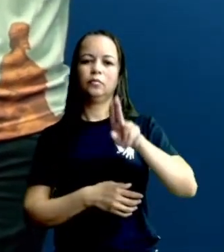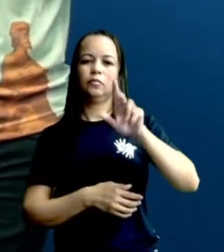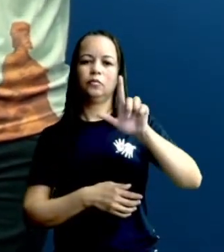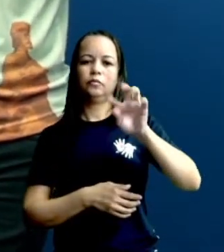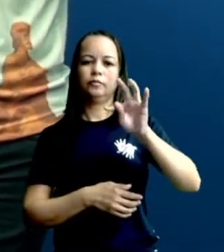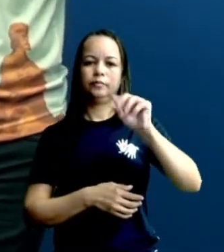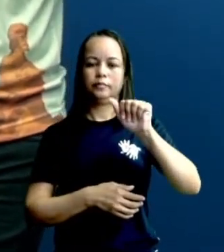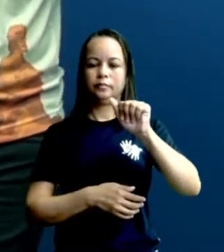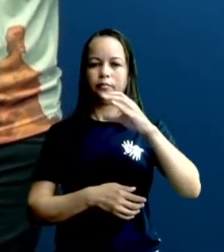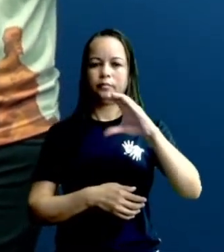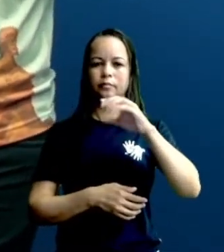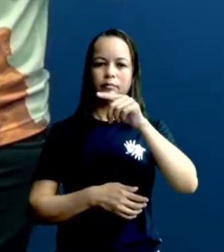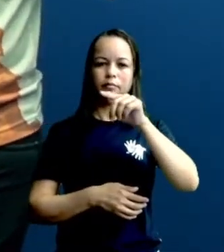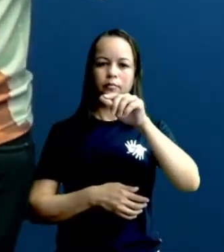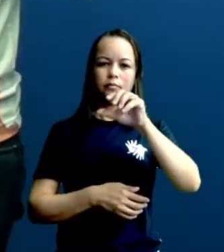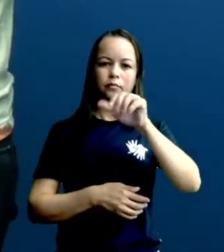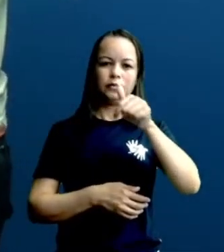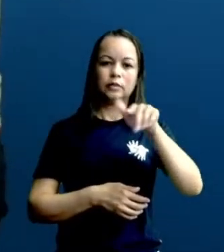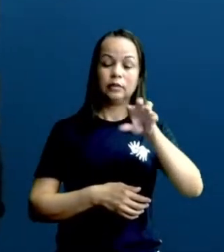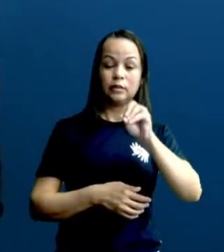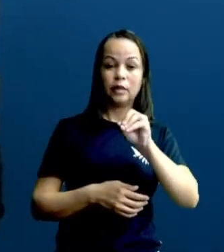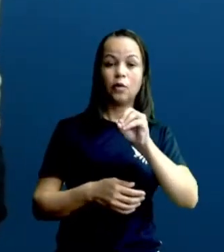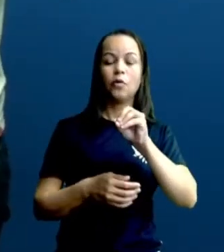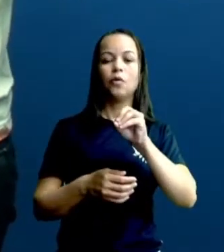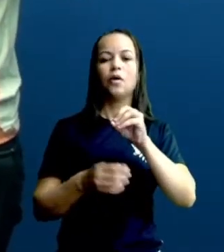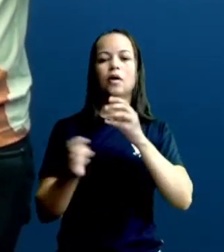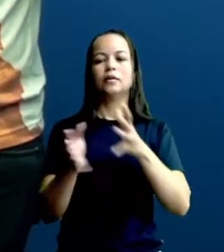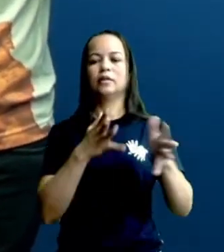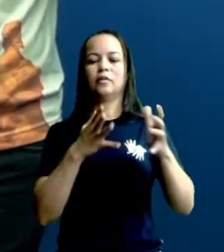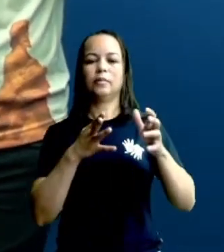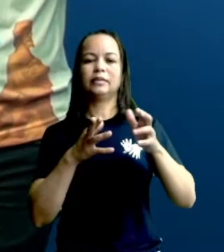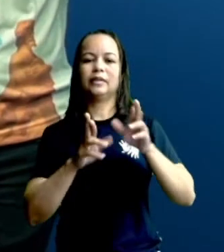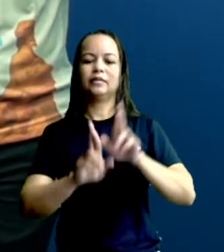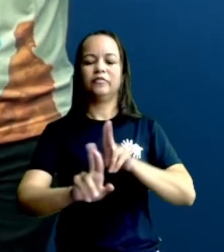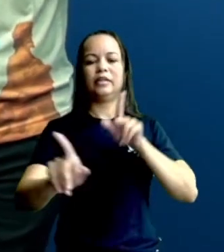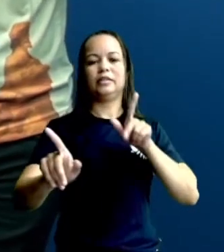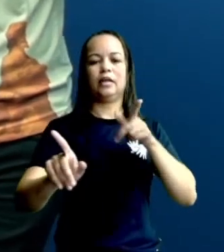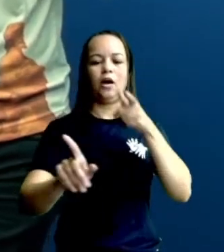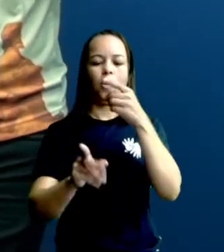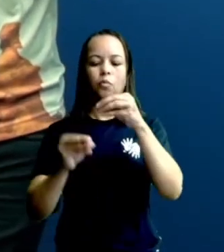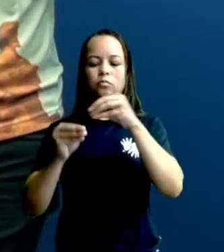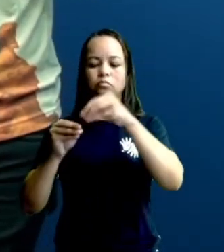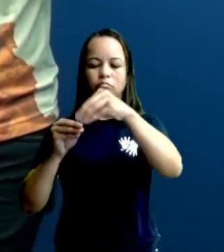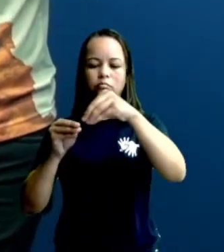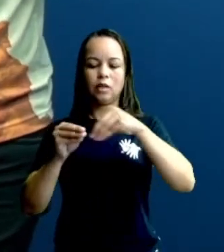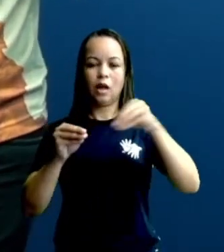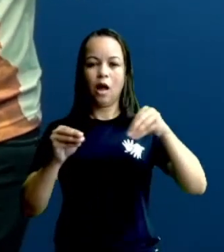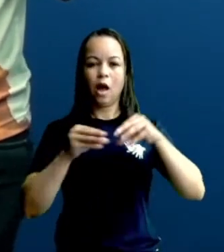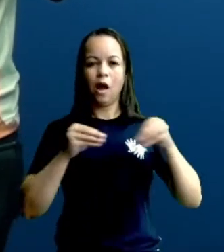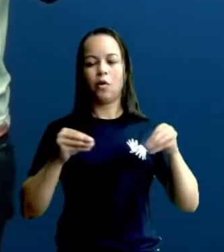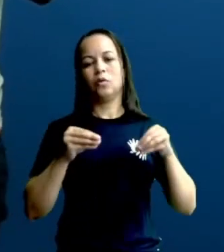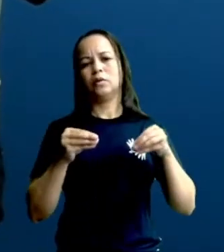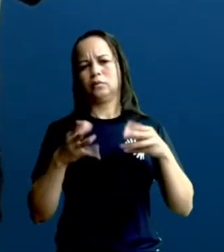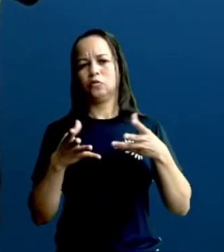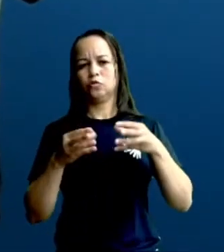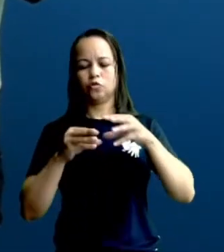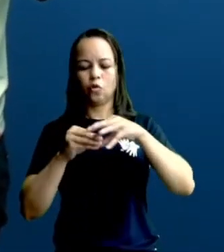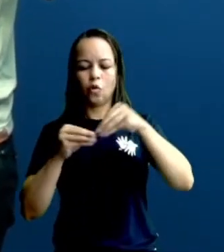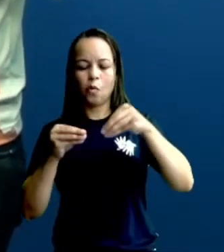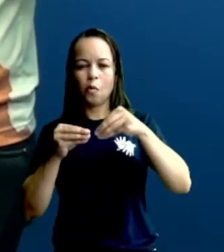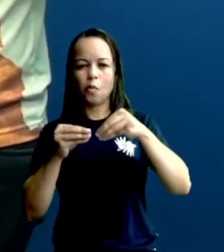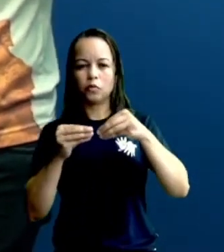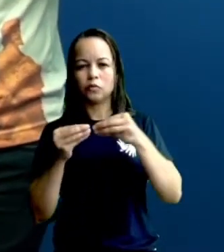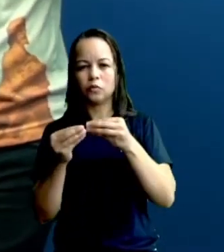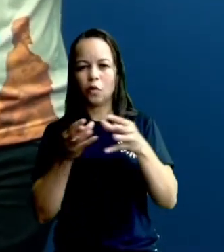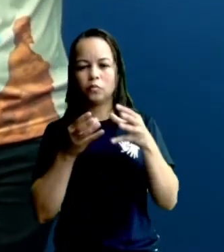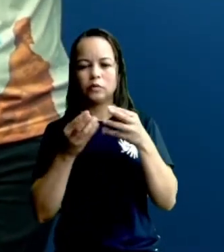que um cromossomo passa a se diferenciar de um outro. Quando os cromossomos eles são iguais, de certa forma, chamamos